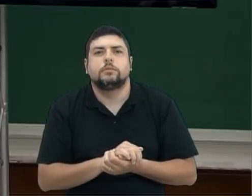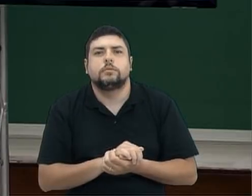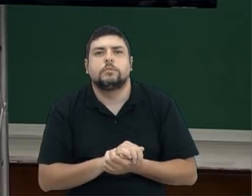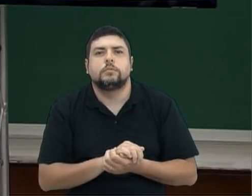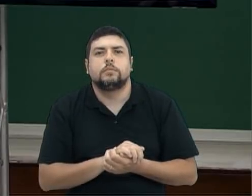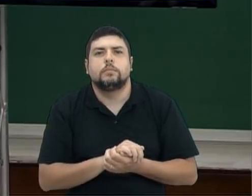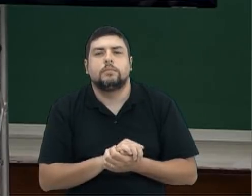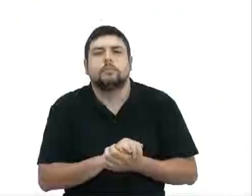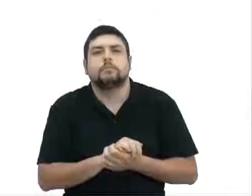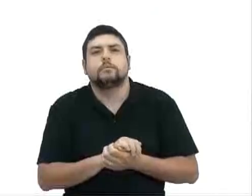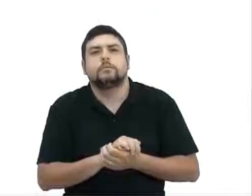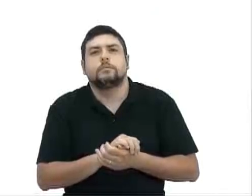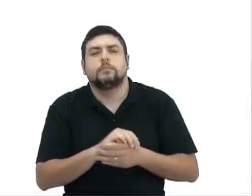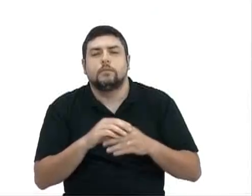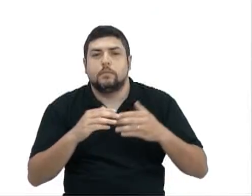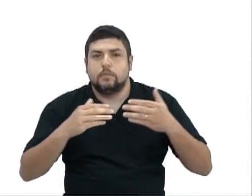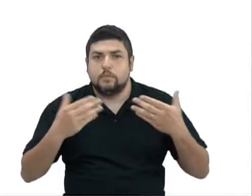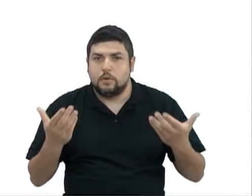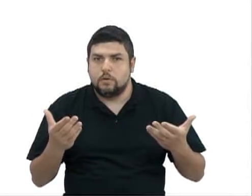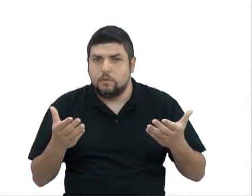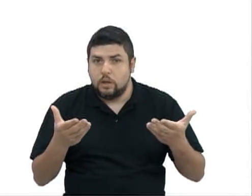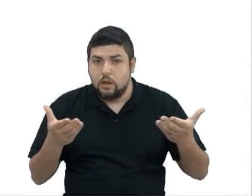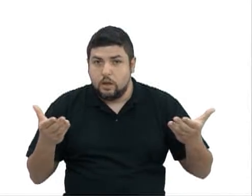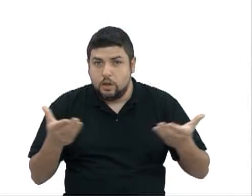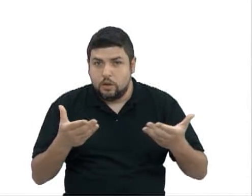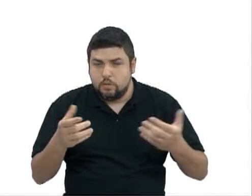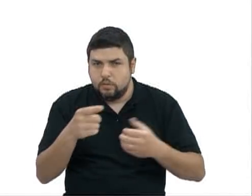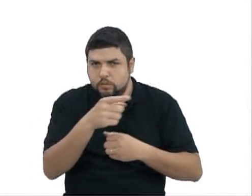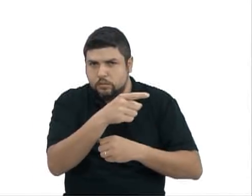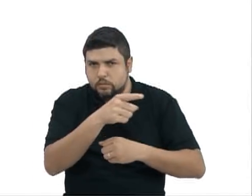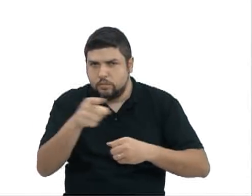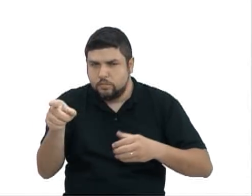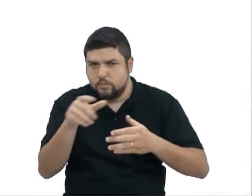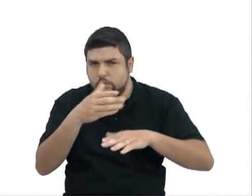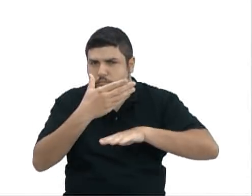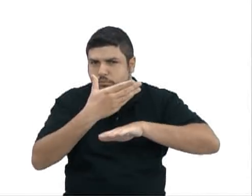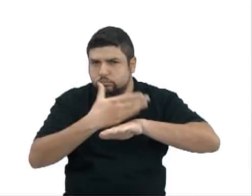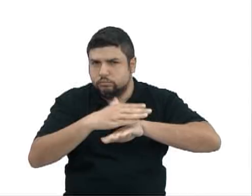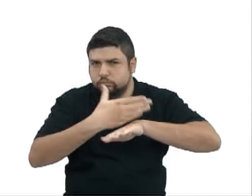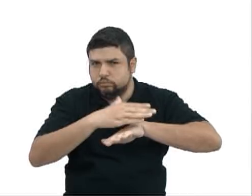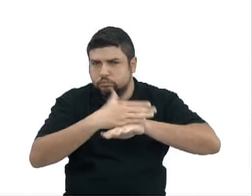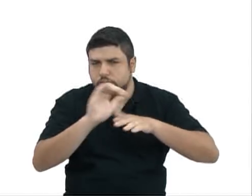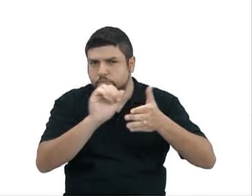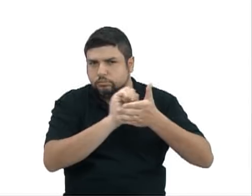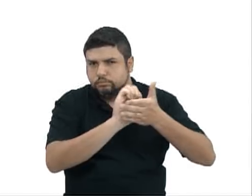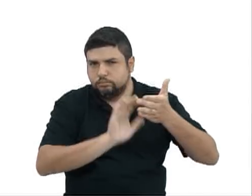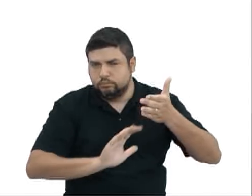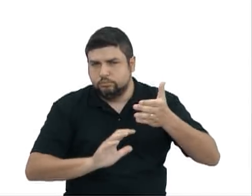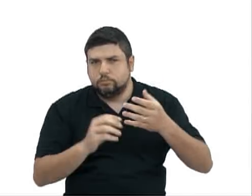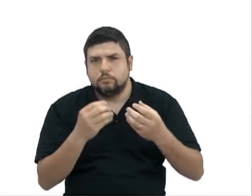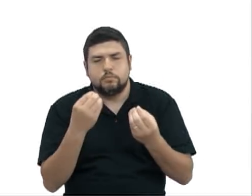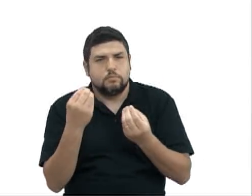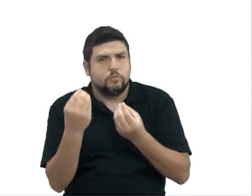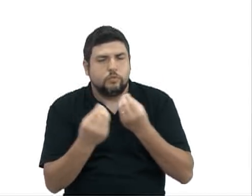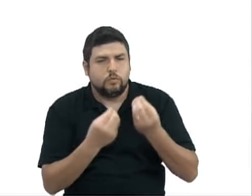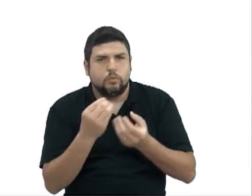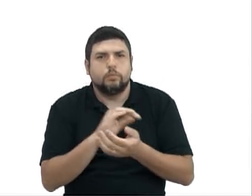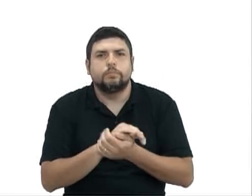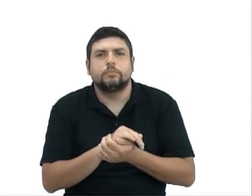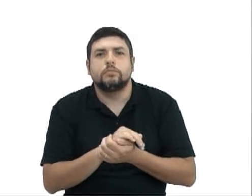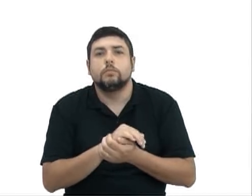continuar? Então agora vocês vão fazer uma atividade que é assim. O que vocês vão fazer? Vocês